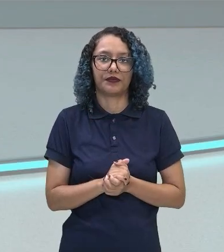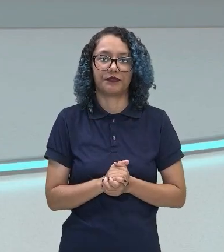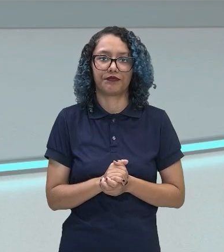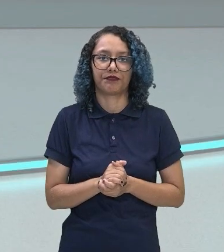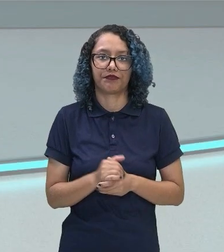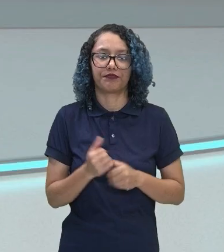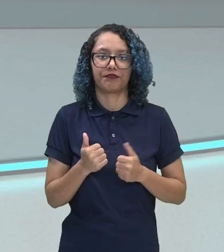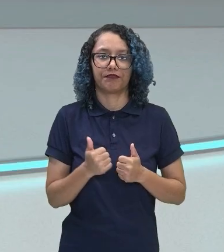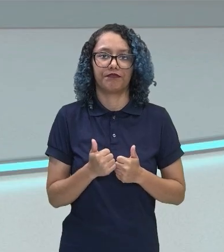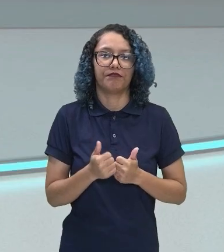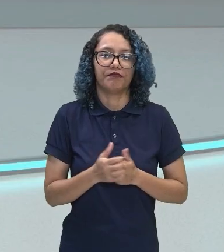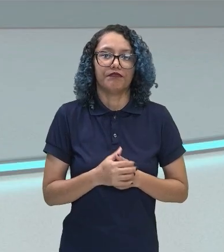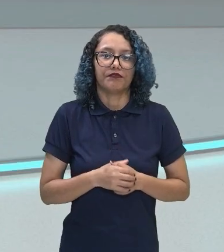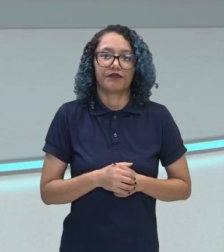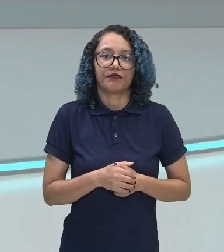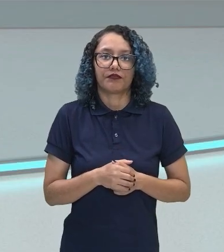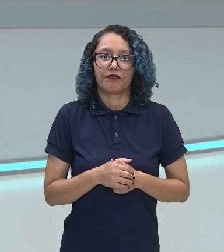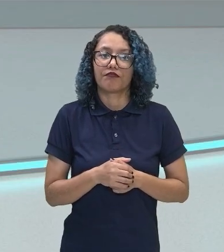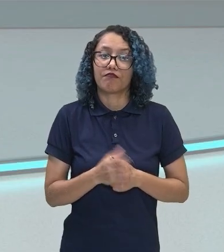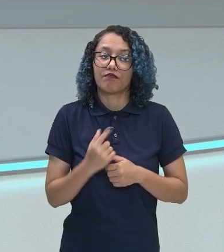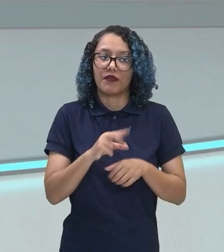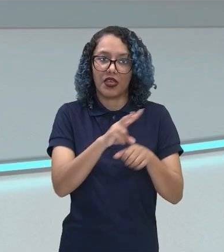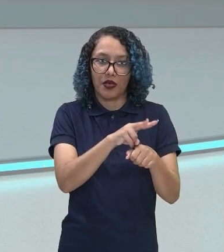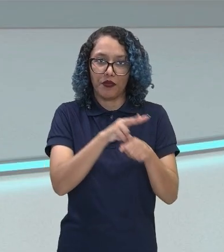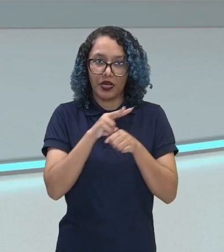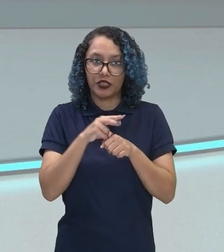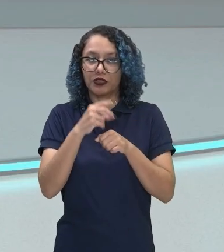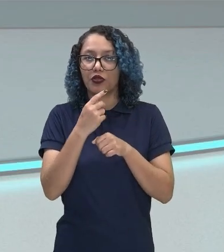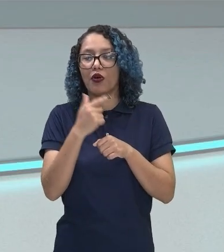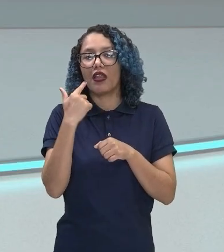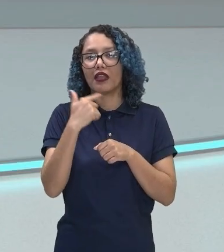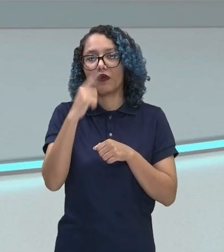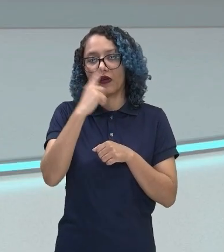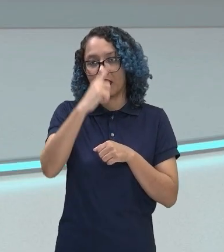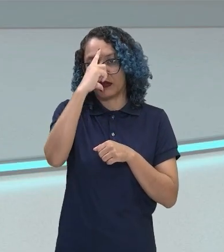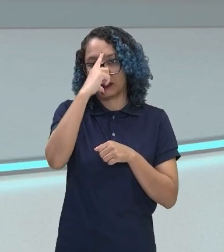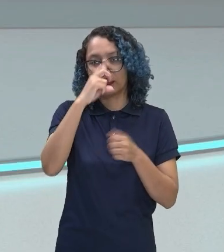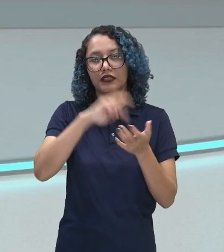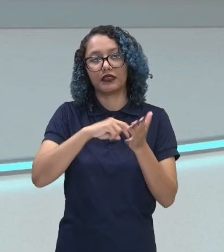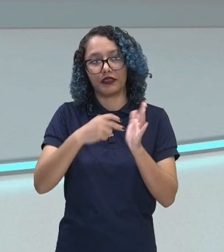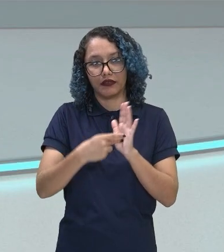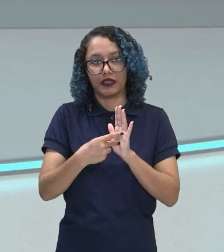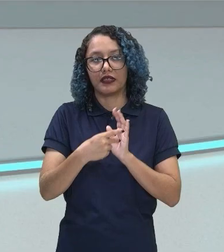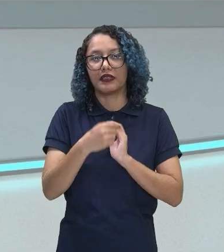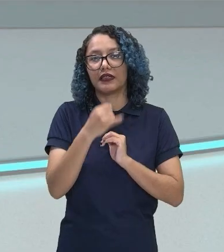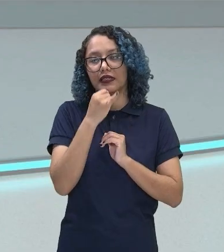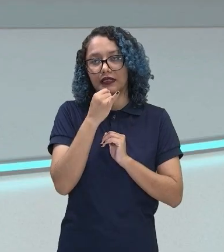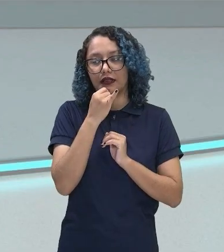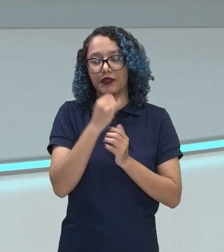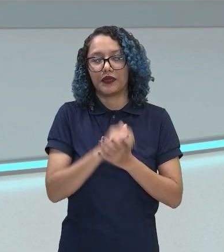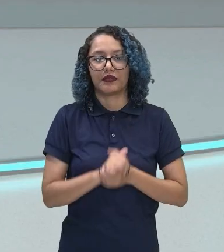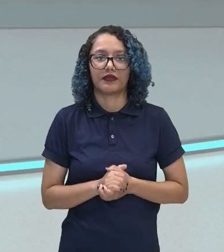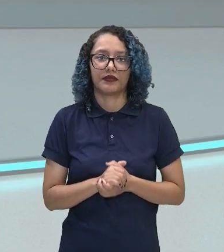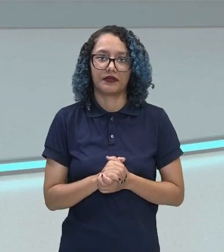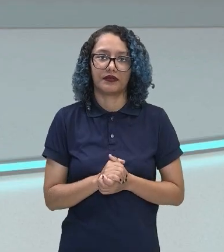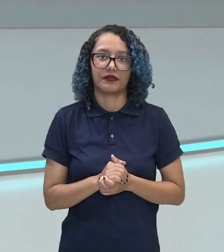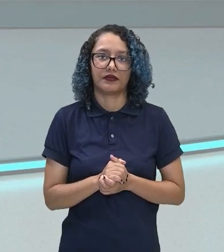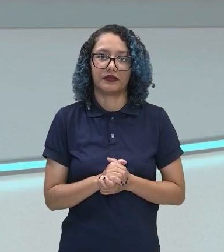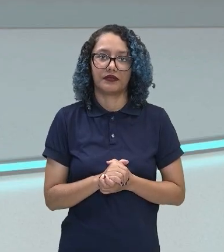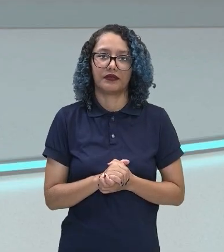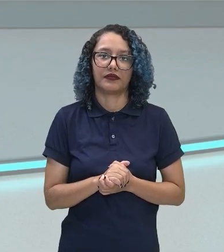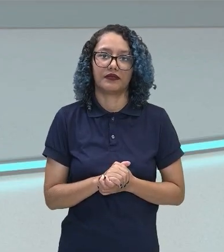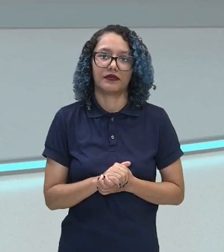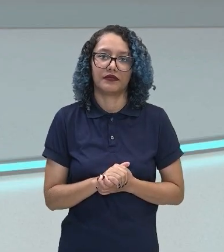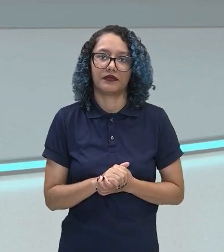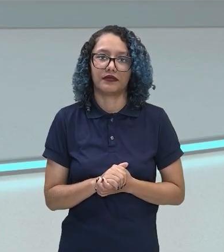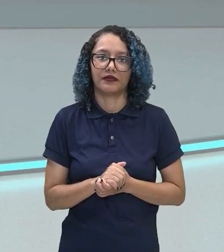certo? Que nós importamos aqui do latim e significa também exemplo, tá certo? id